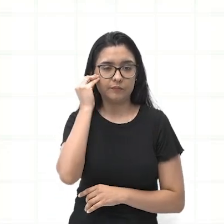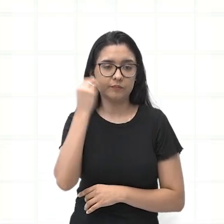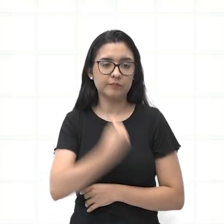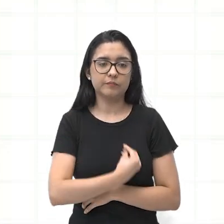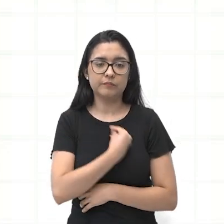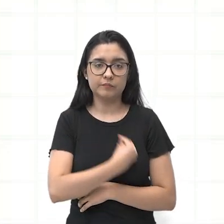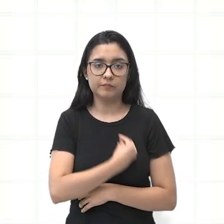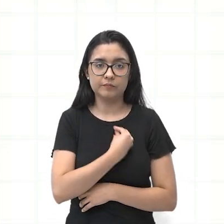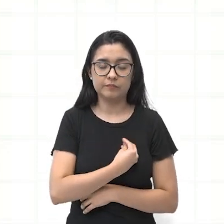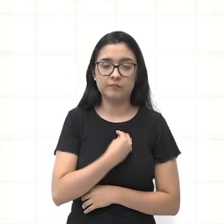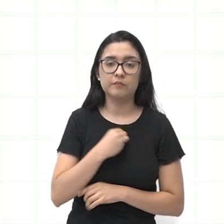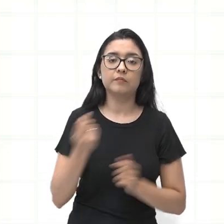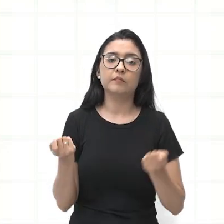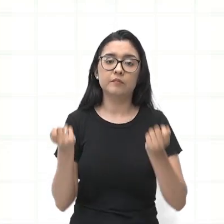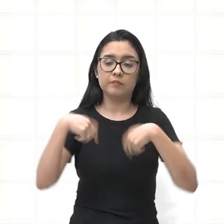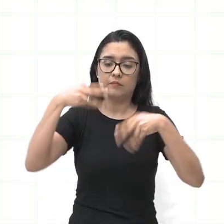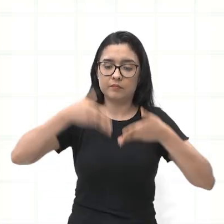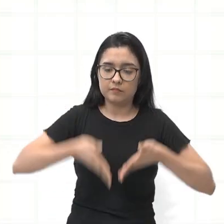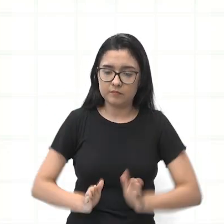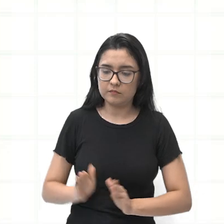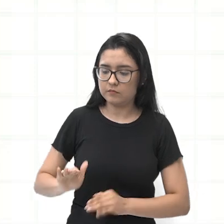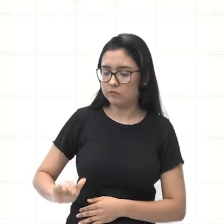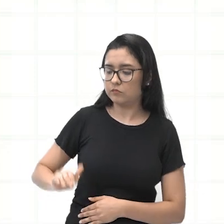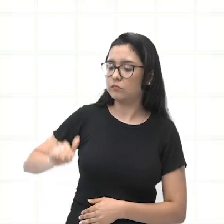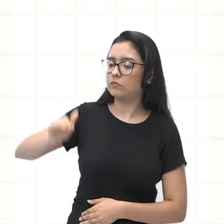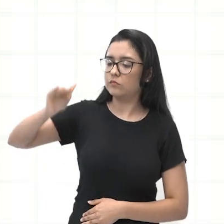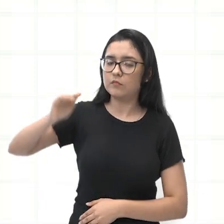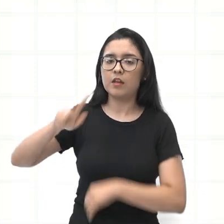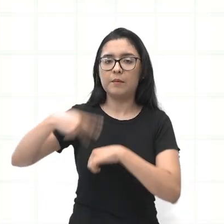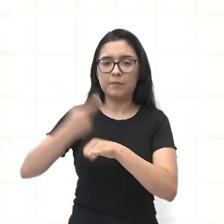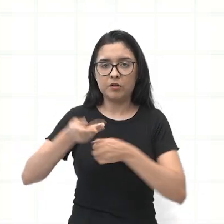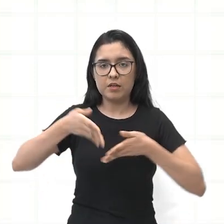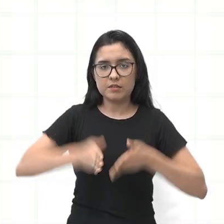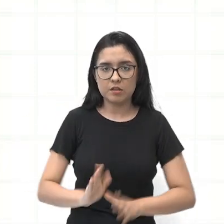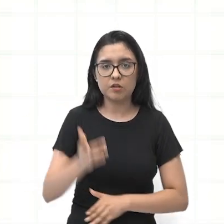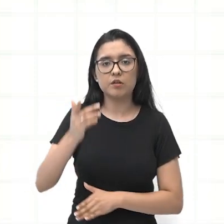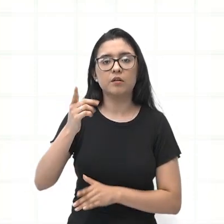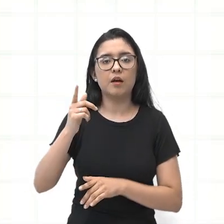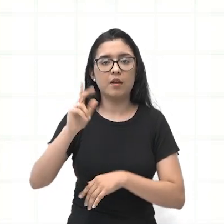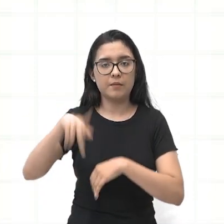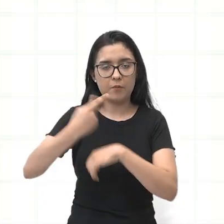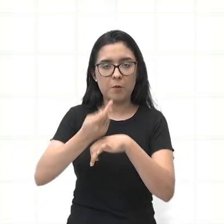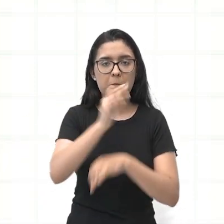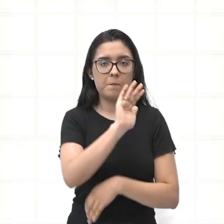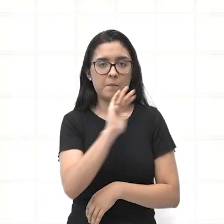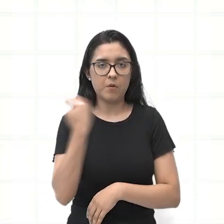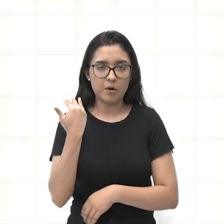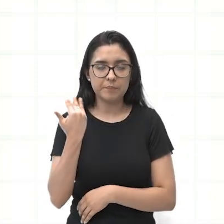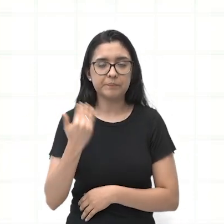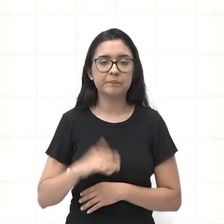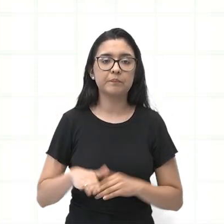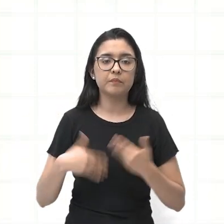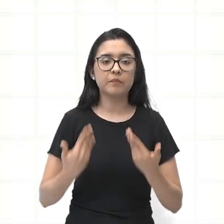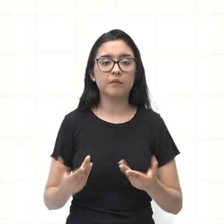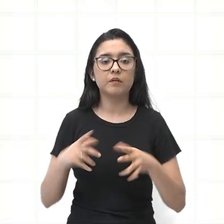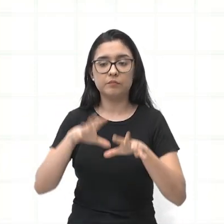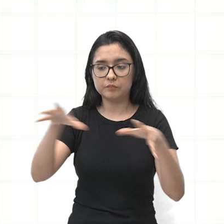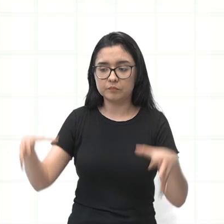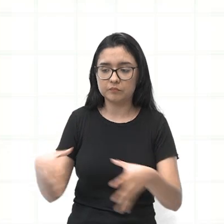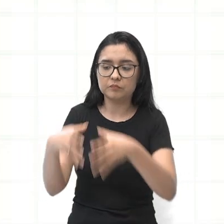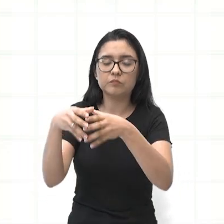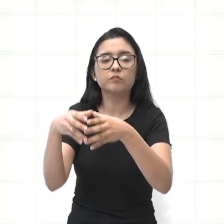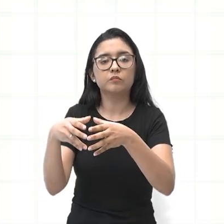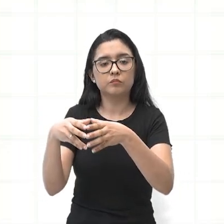aquele que é capaz de nascer, crescer, reproduzir e morrer. E a população vai ser o